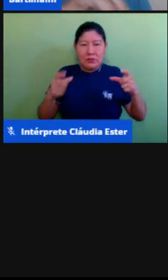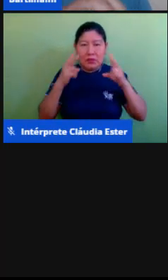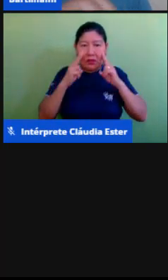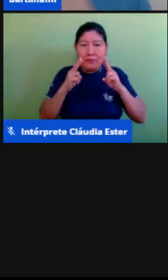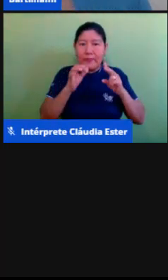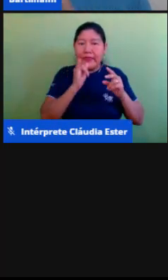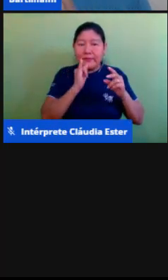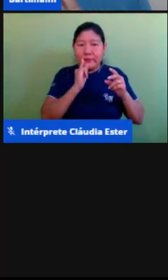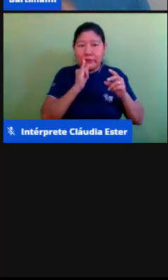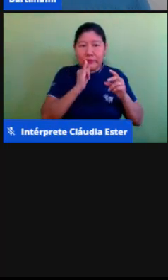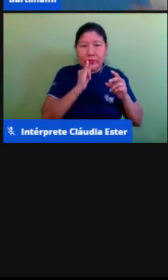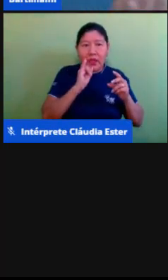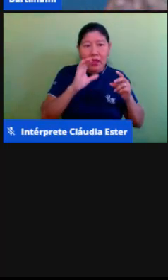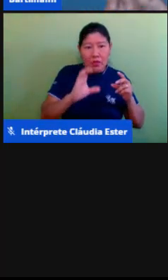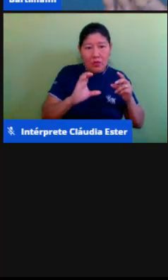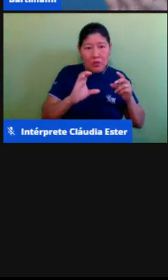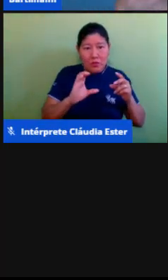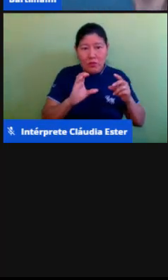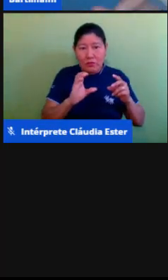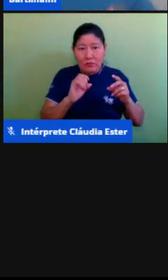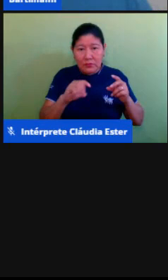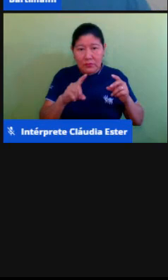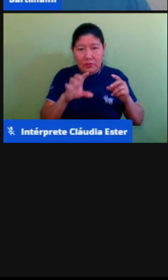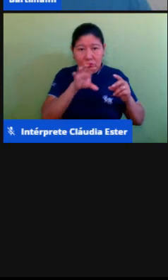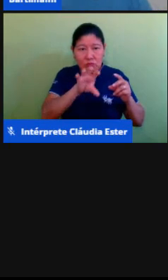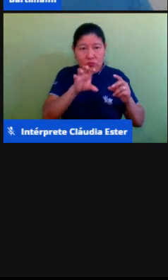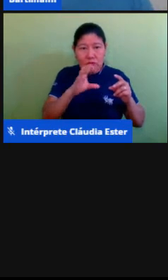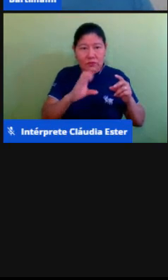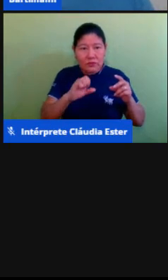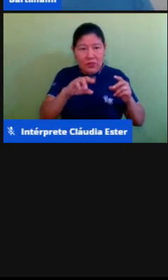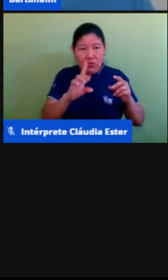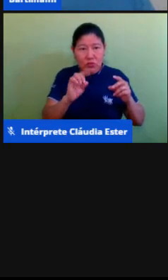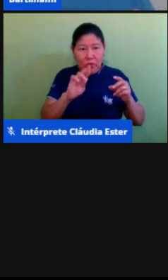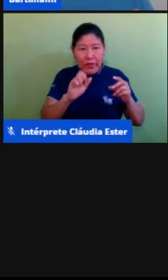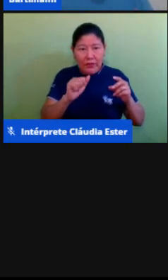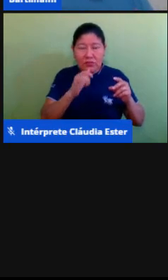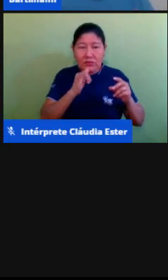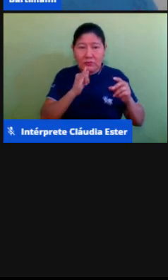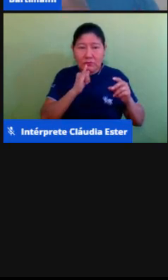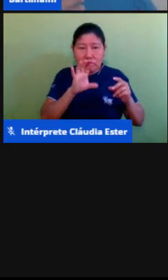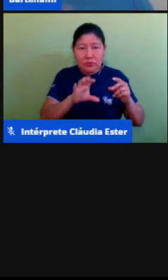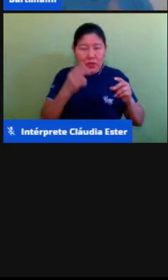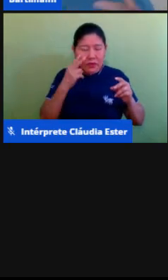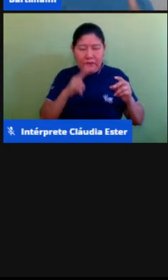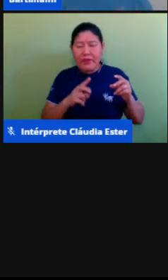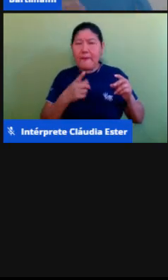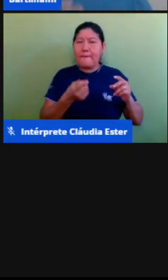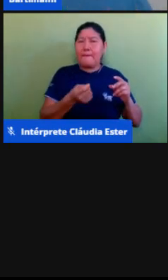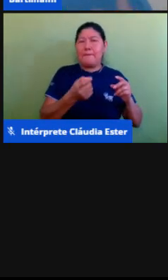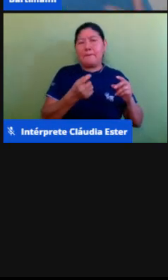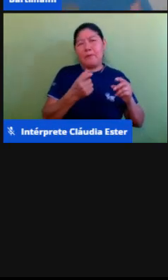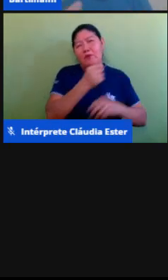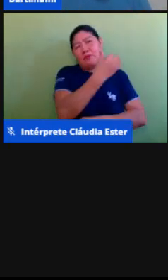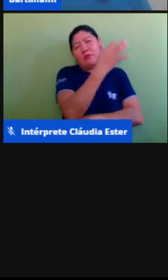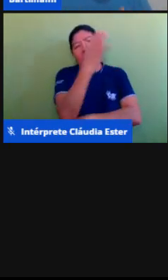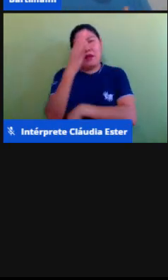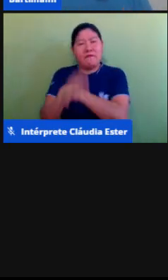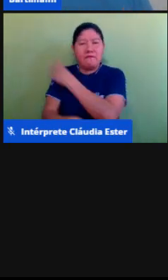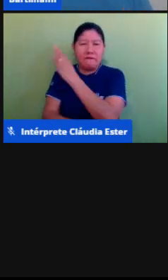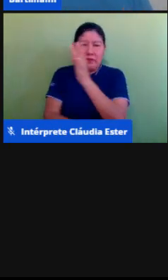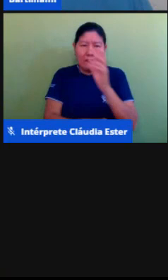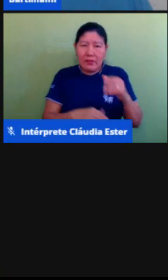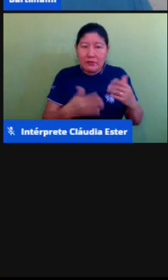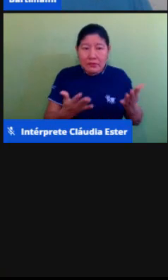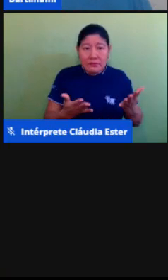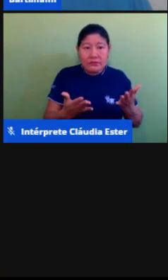centro-oeste vai ter parte classificada como agricultura, parte classificada como área natural não florestal, então você tem